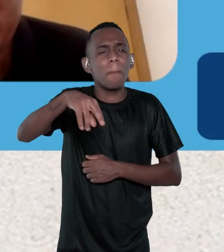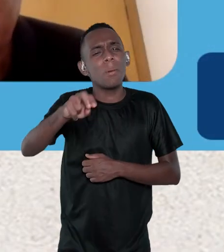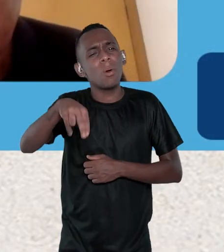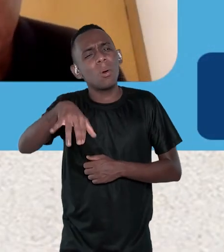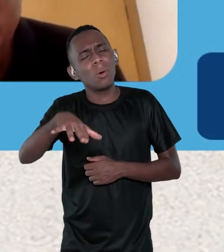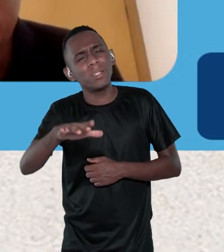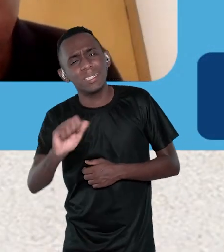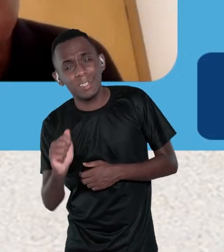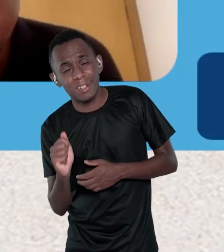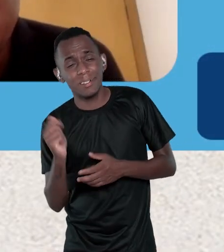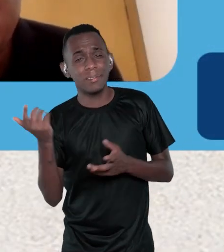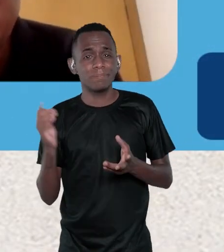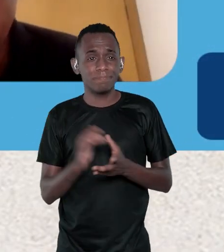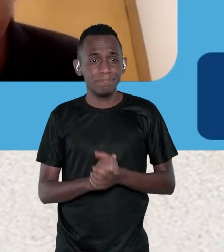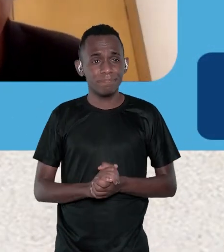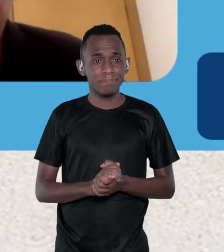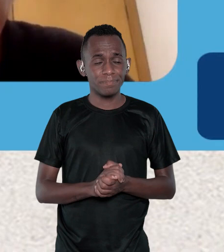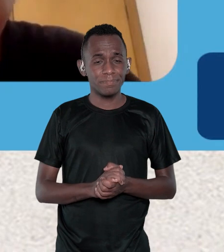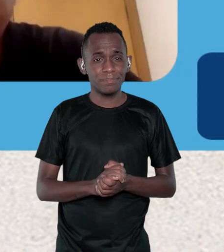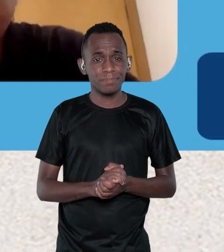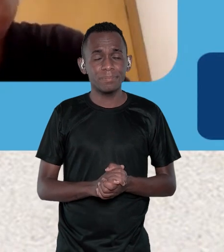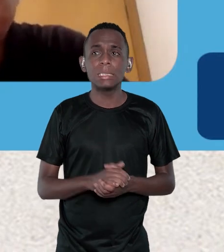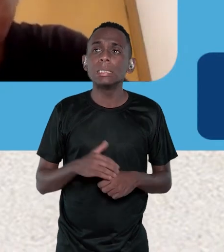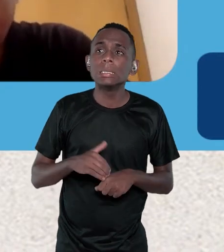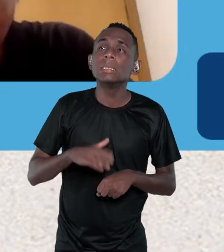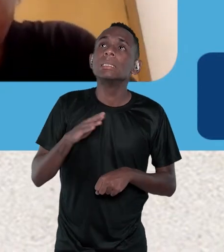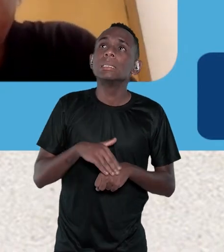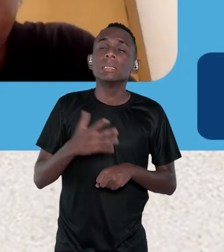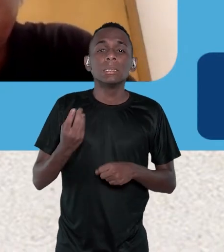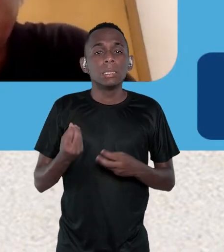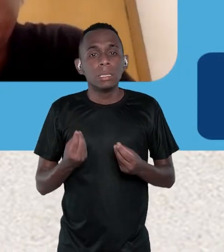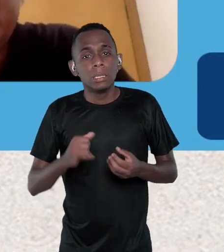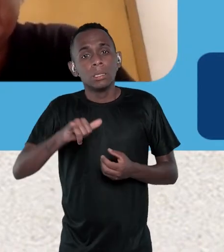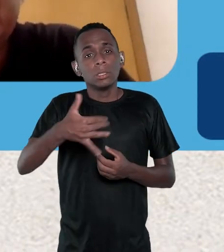Vanderly. Mônica Salmazo.